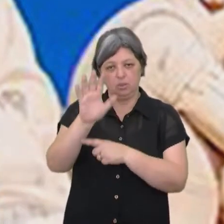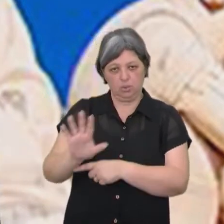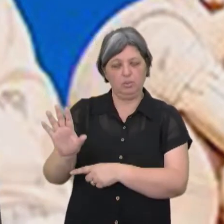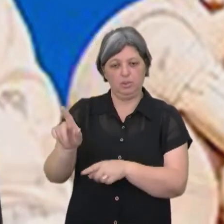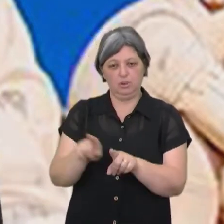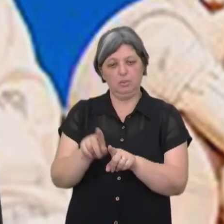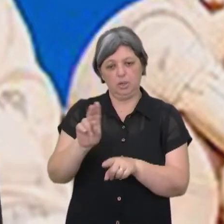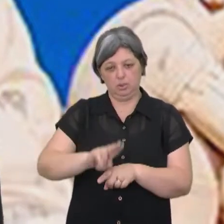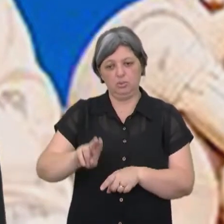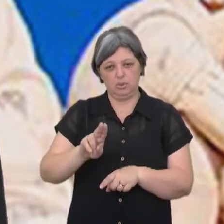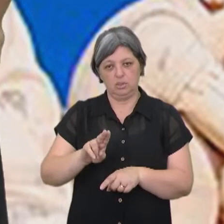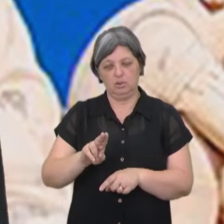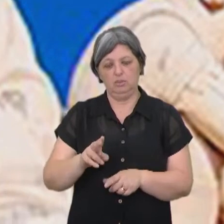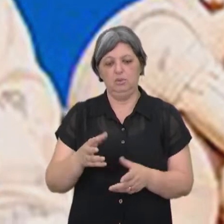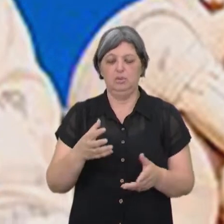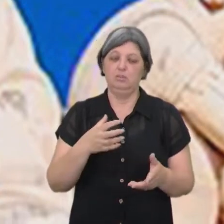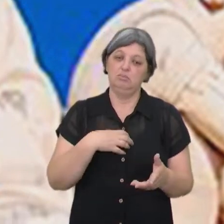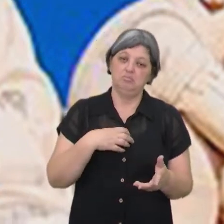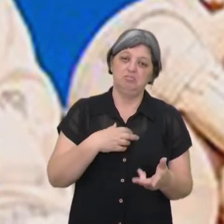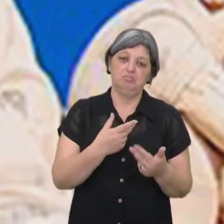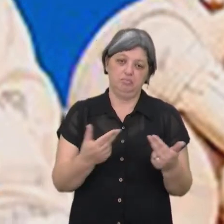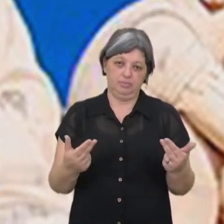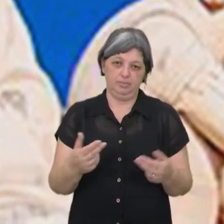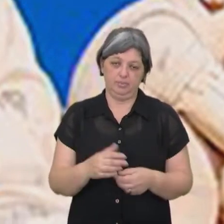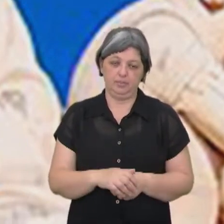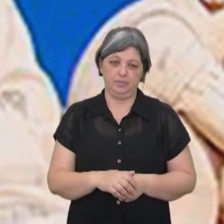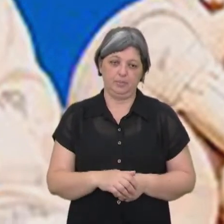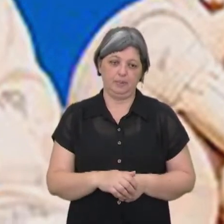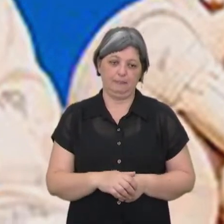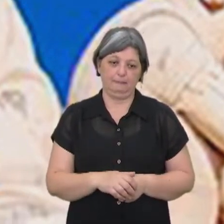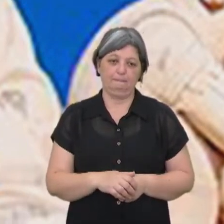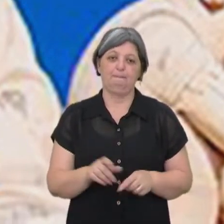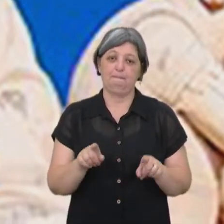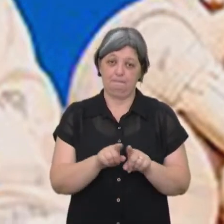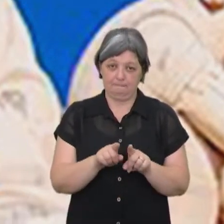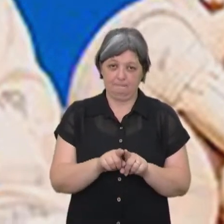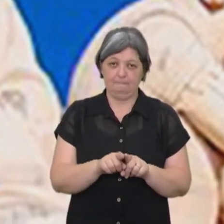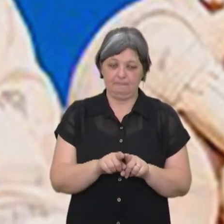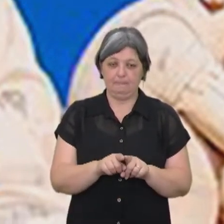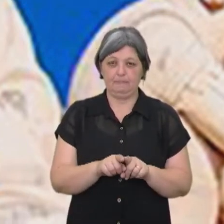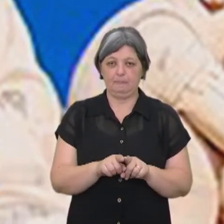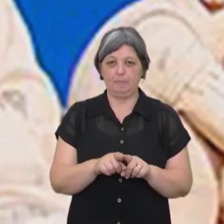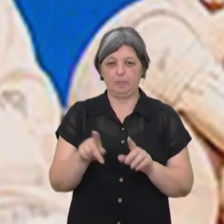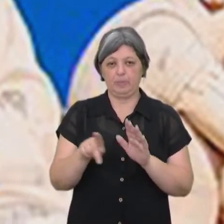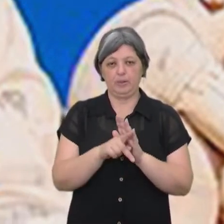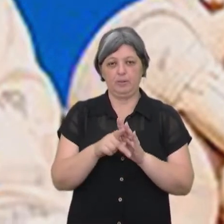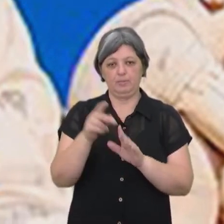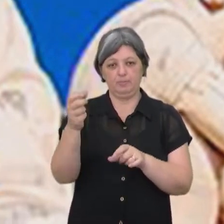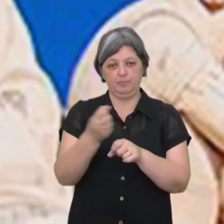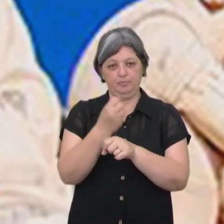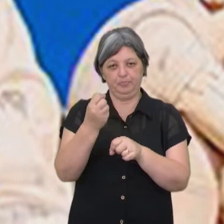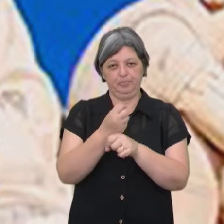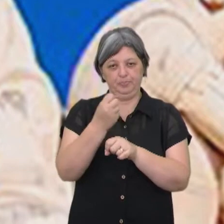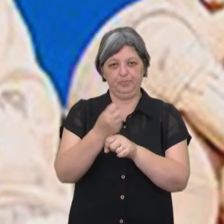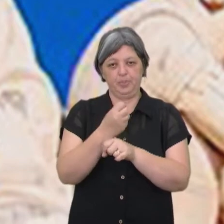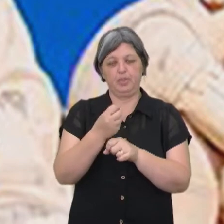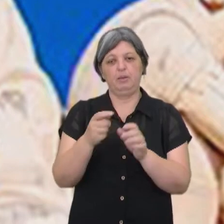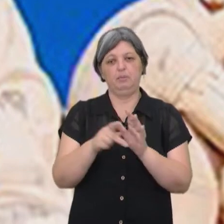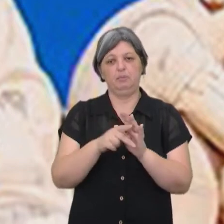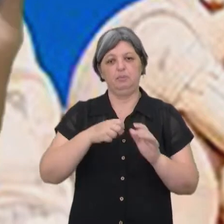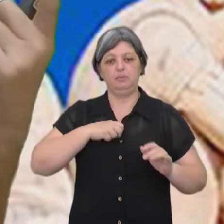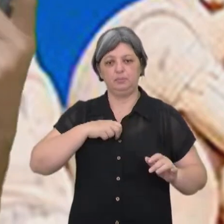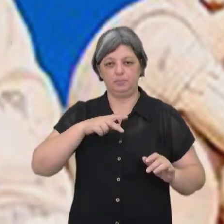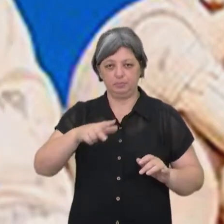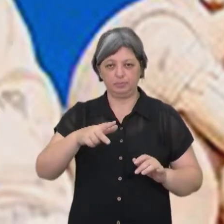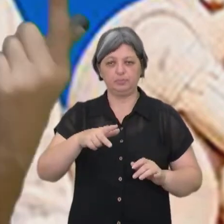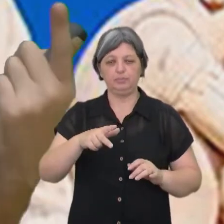utilizavam de alguma coisa nesse sentido. Então daí então essa obra aí, que como eu disse fica em Lisboa, né, Portugal, tem